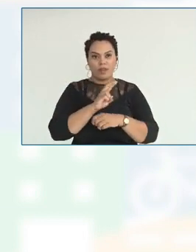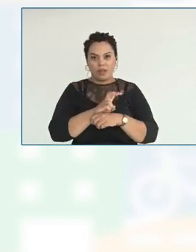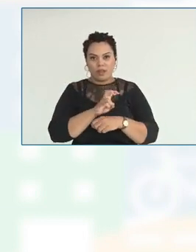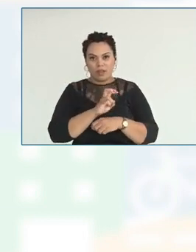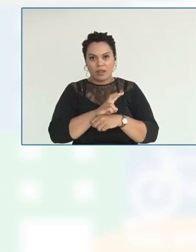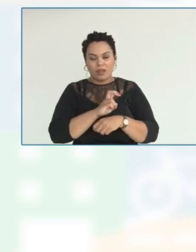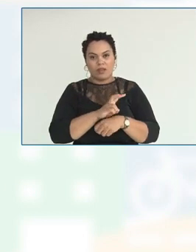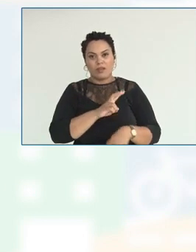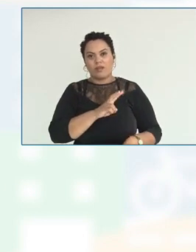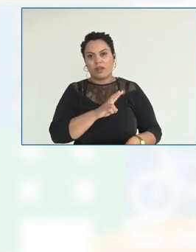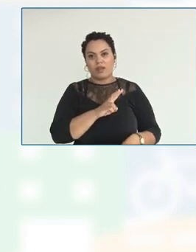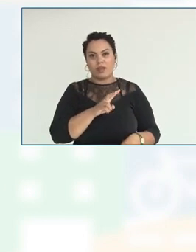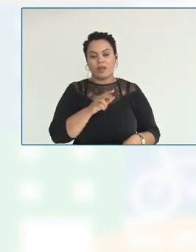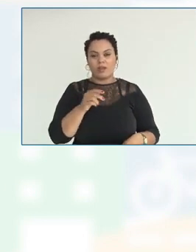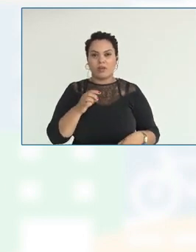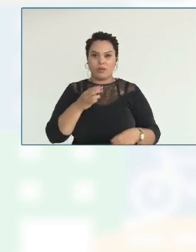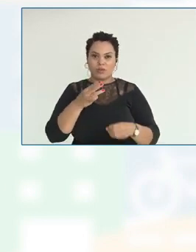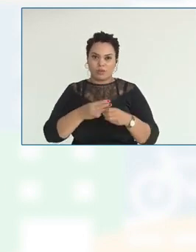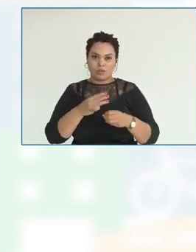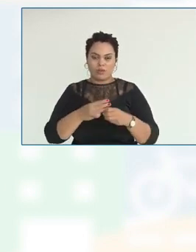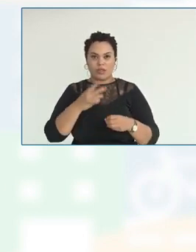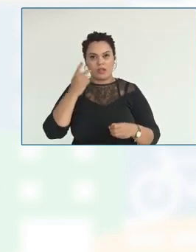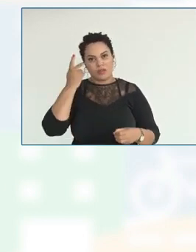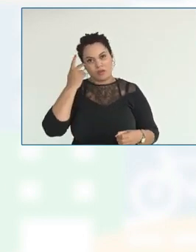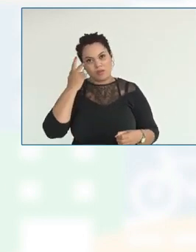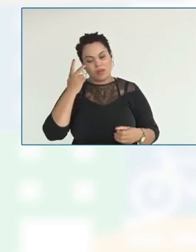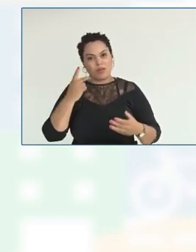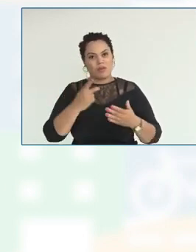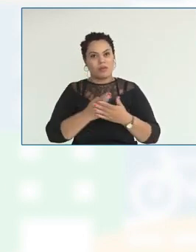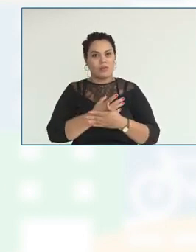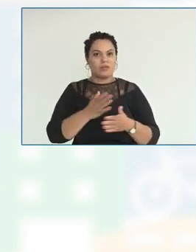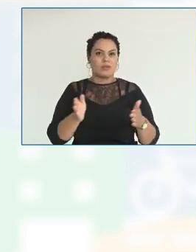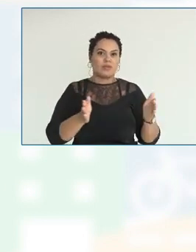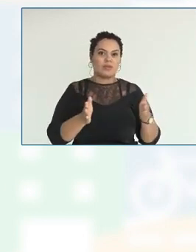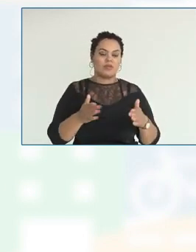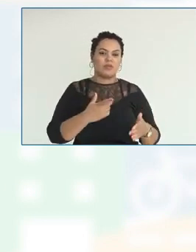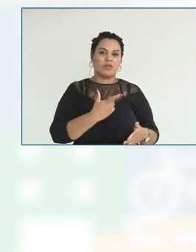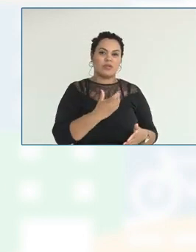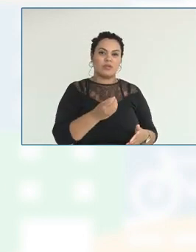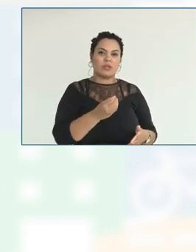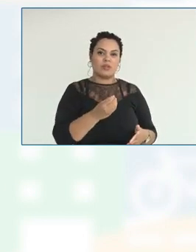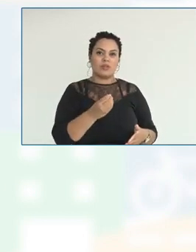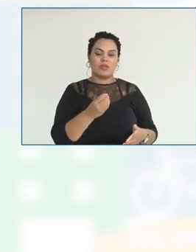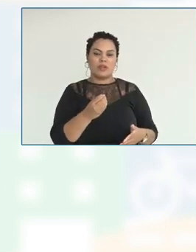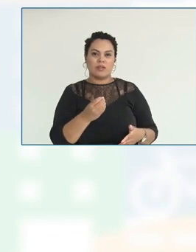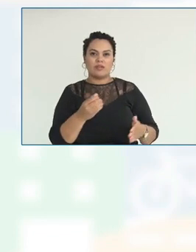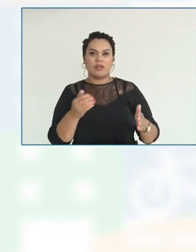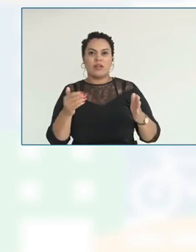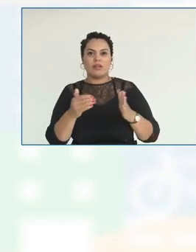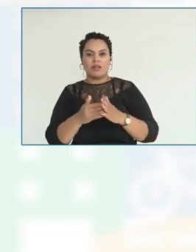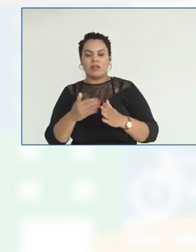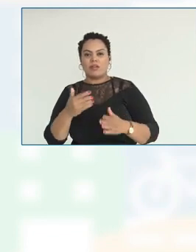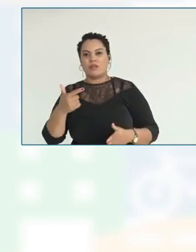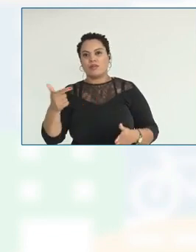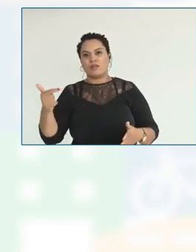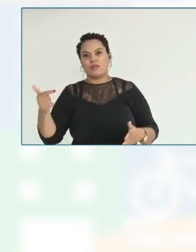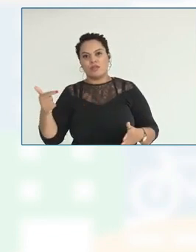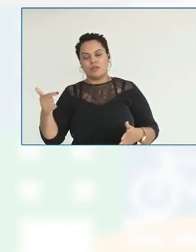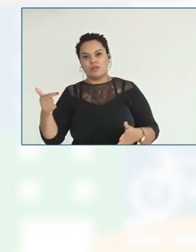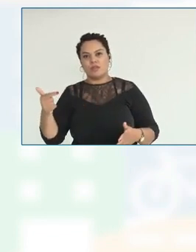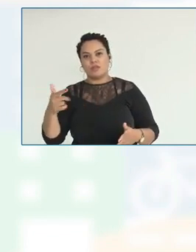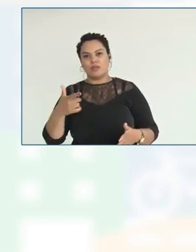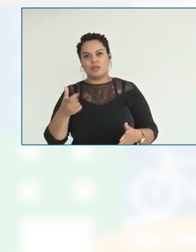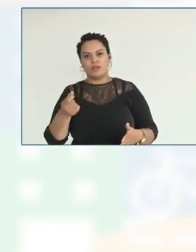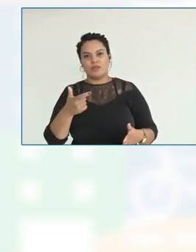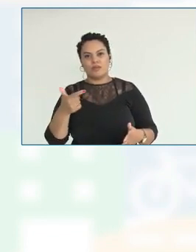gente observa? No período de 2010 a 2022, foram 2.969 casos suspeitos de intoxicação